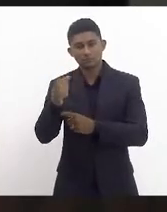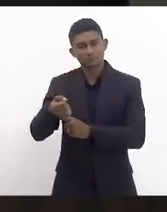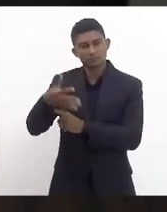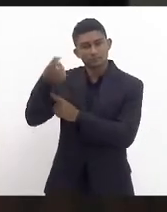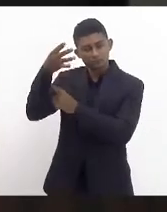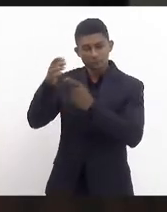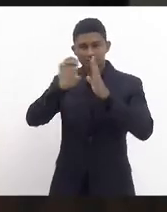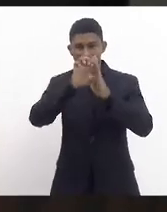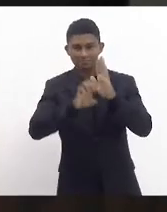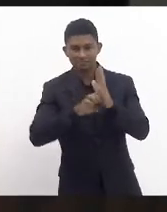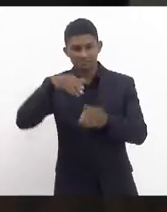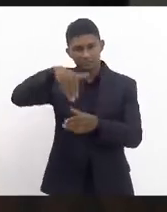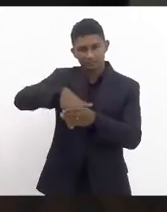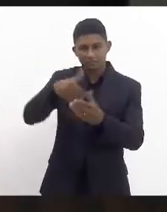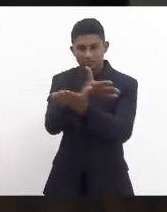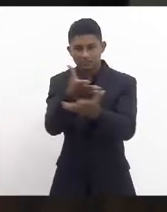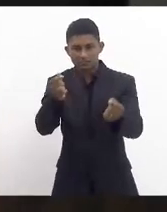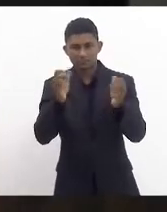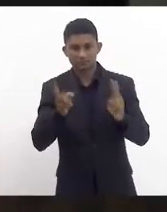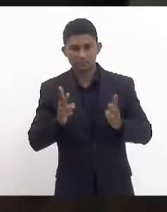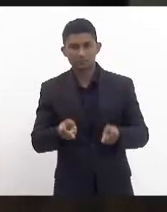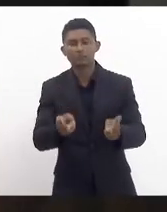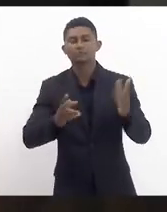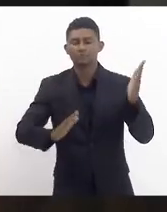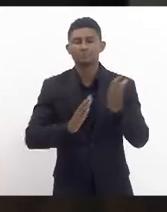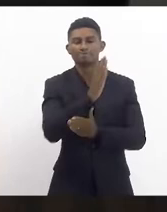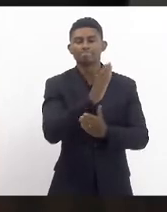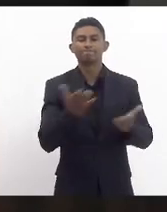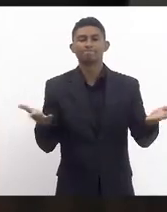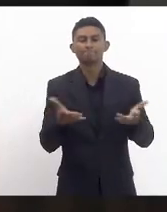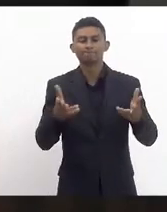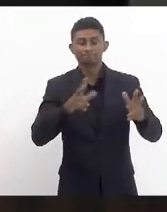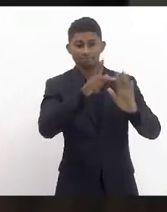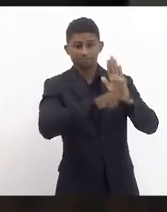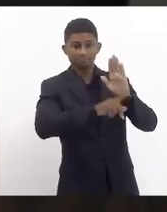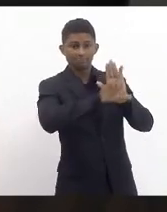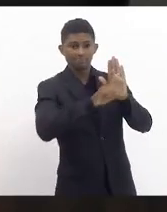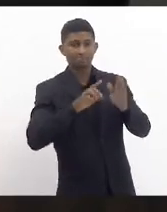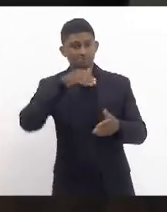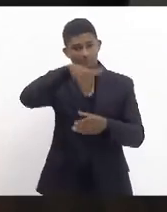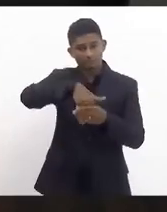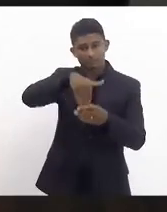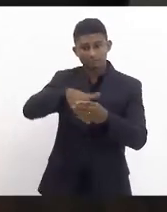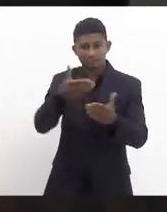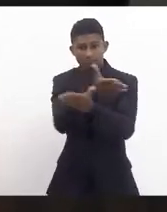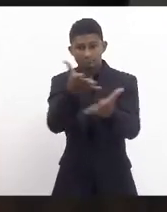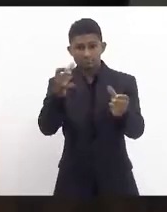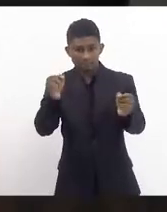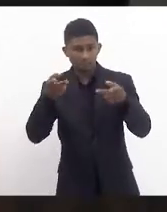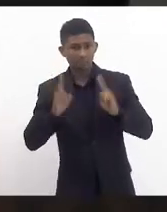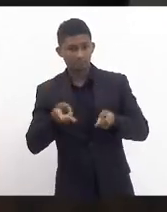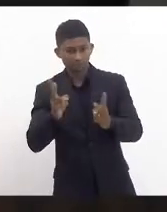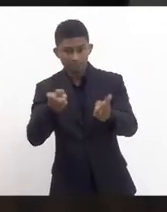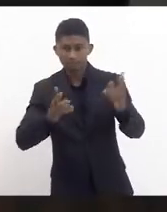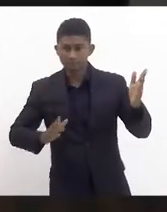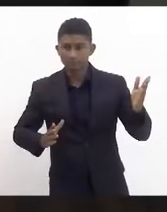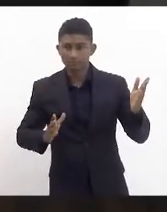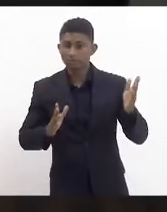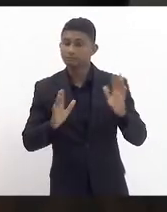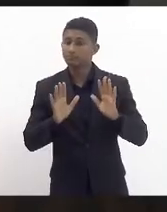emendas. Senhores que aprovam, permaneçam como estão, aprovado. Em votação, projeto assim emendado. Senhores que aprovam, permaneçam como estão.